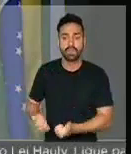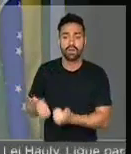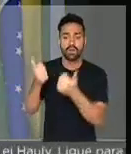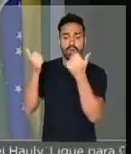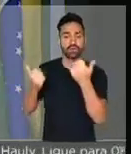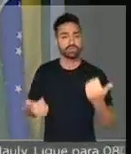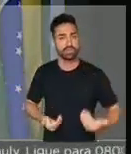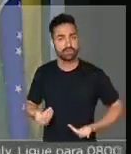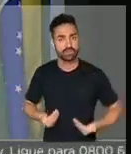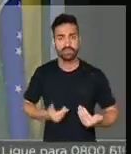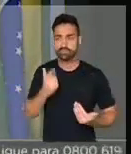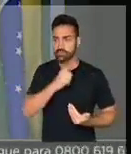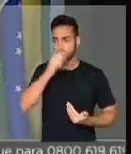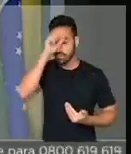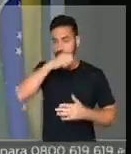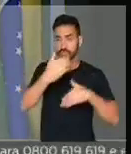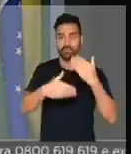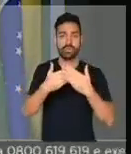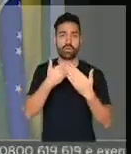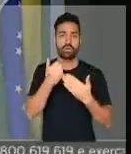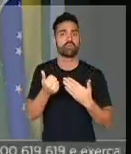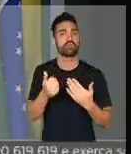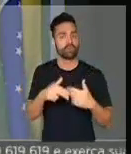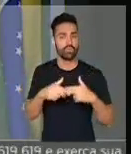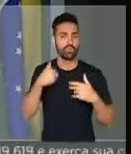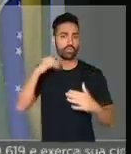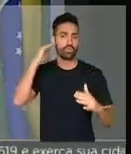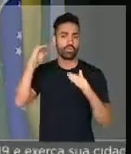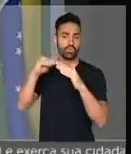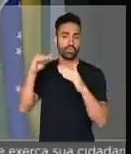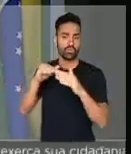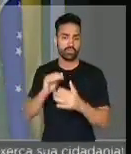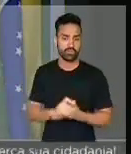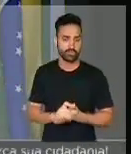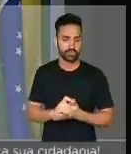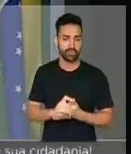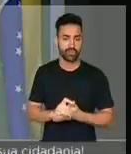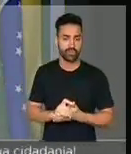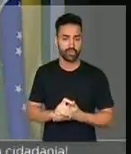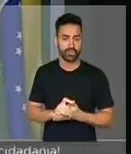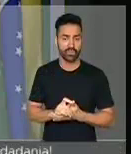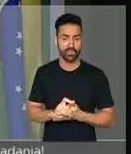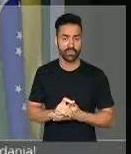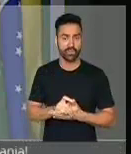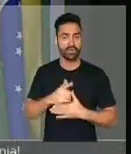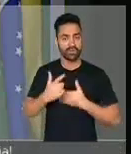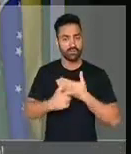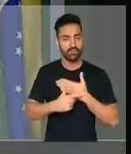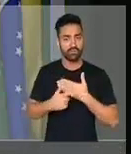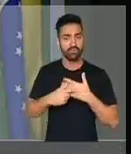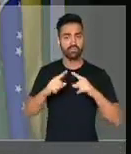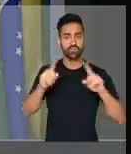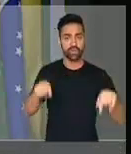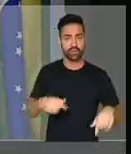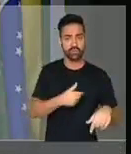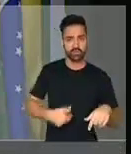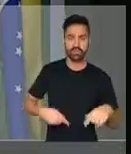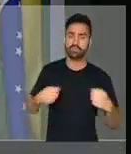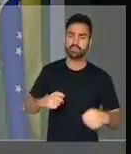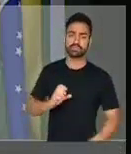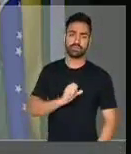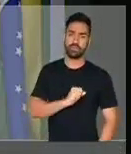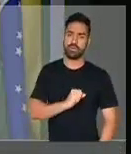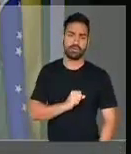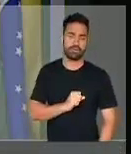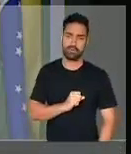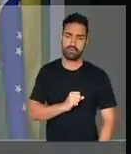prestar mais e melhores serviços à comunidade. Para ser servidor público, precisa amar a função pública. Para ser